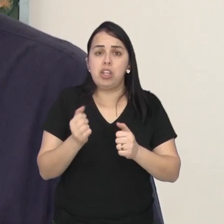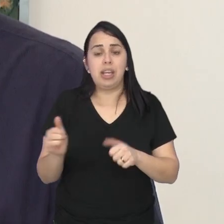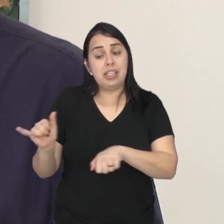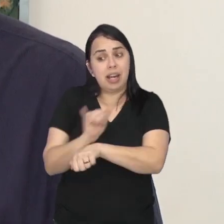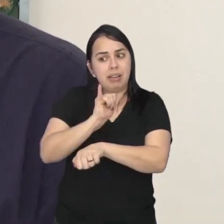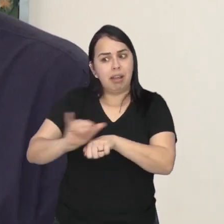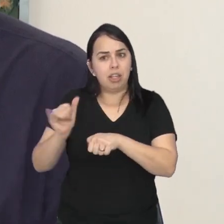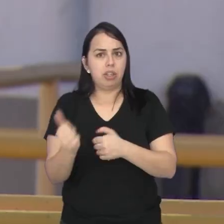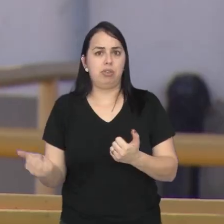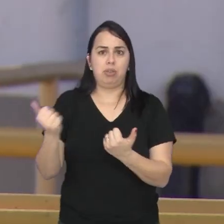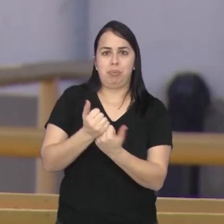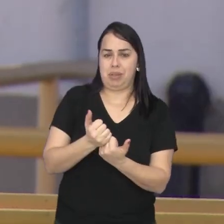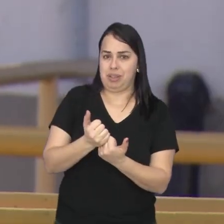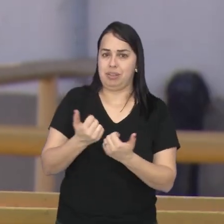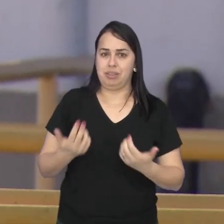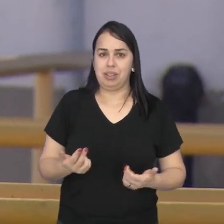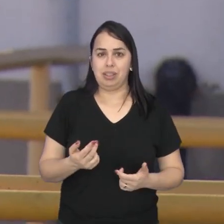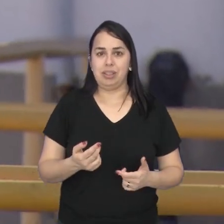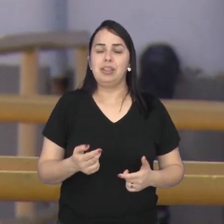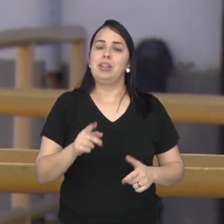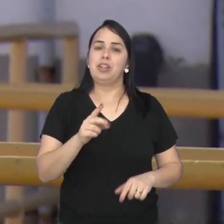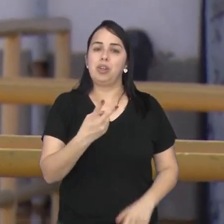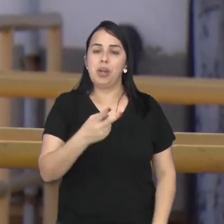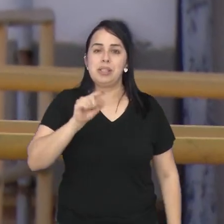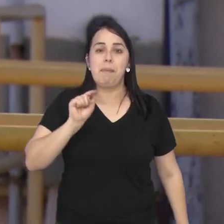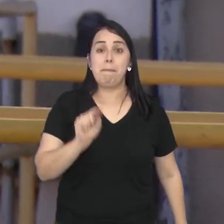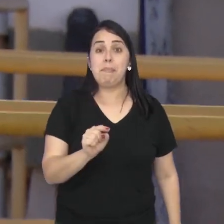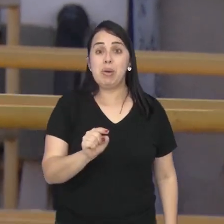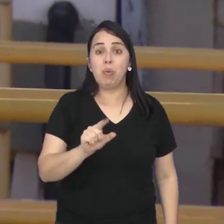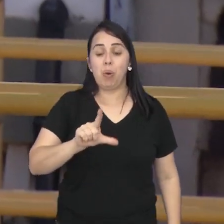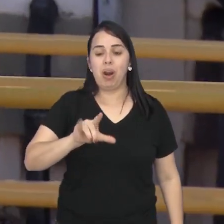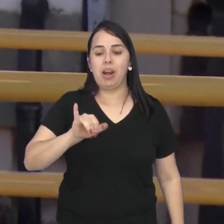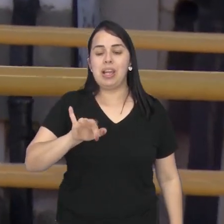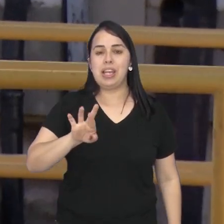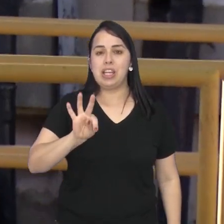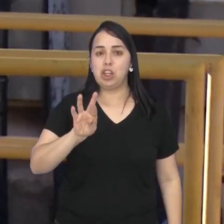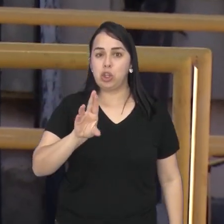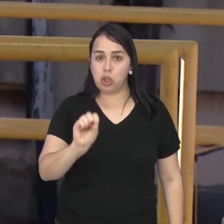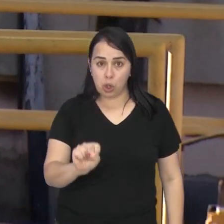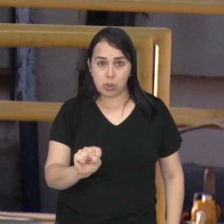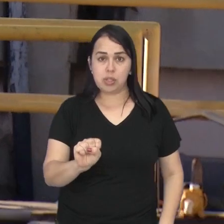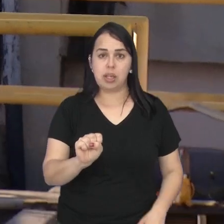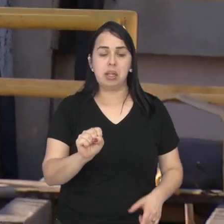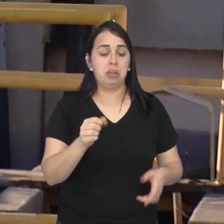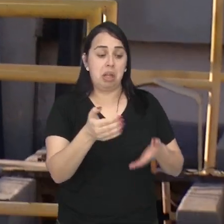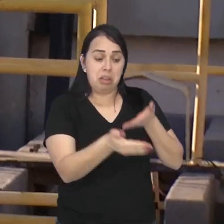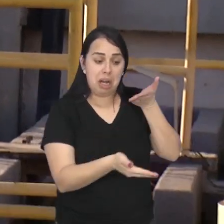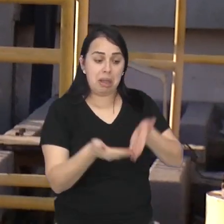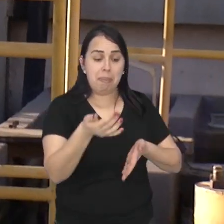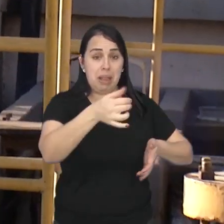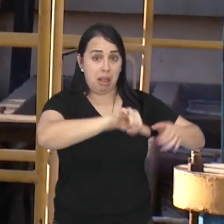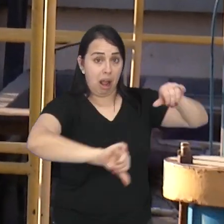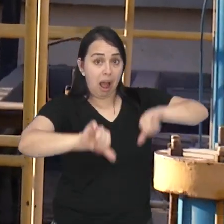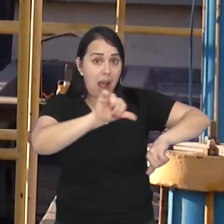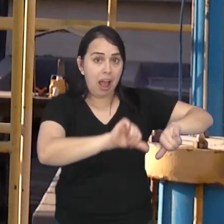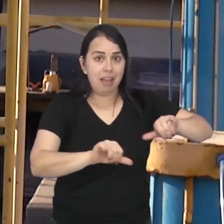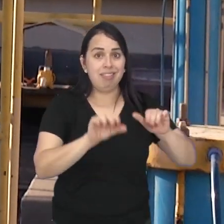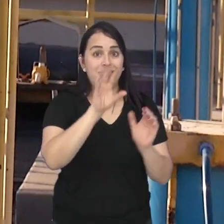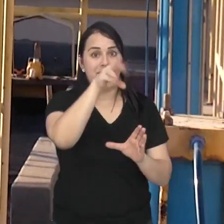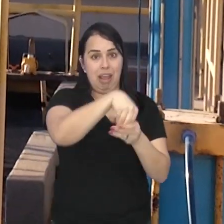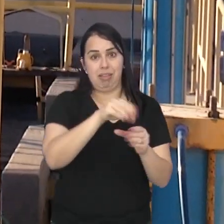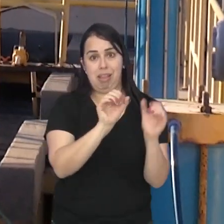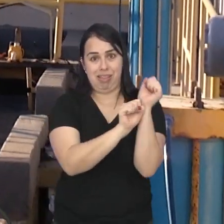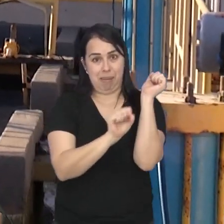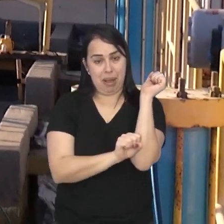mais conscientes. 2.000 litros de água por segundo são tratados aqui nessa estação da Sabesp,